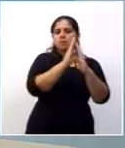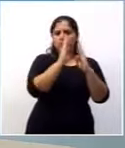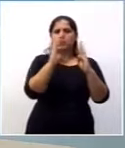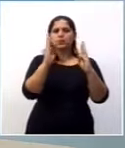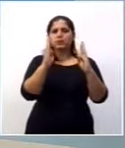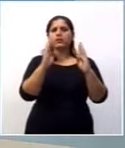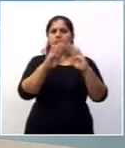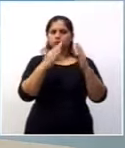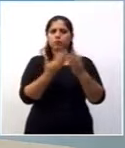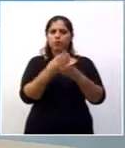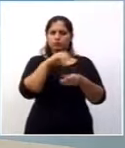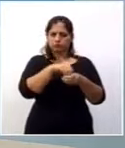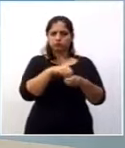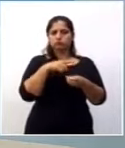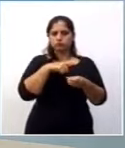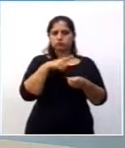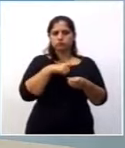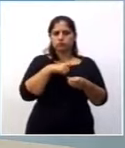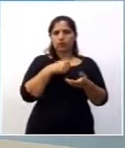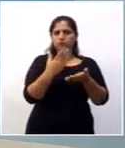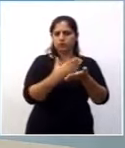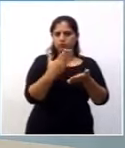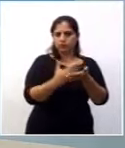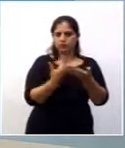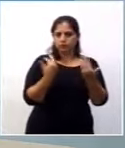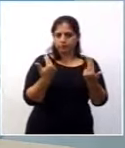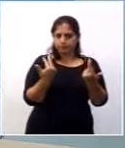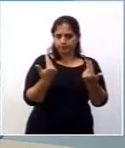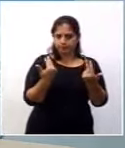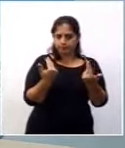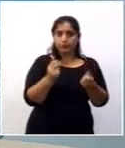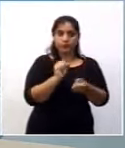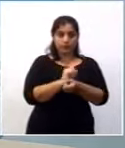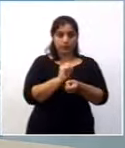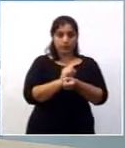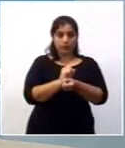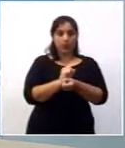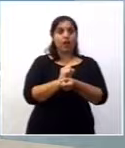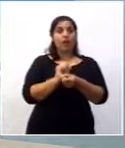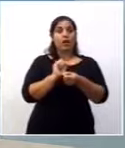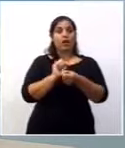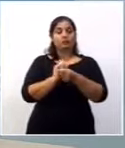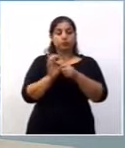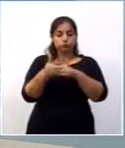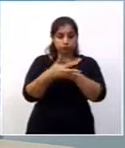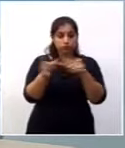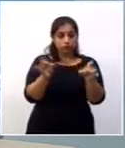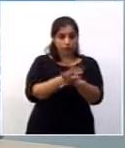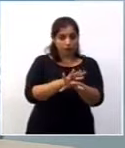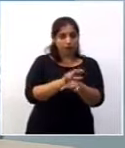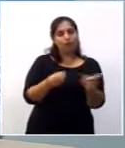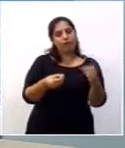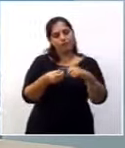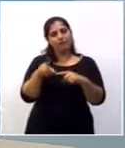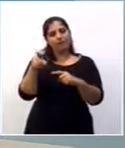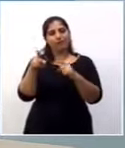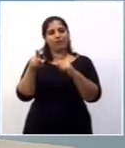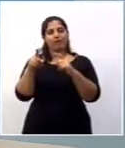das escolas tenham esse exemplar, né? Nós vamos esperar a pandemia para poder ir até a biblioteca, tá, gente? Por